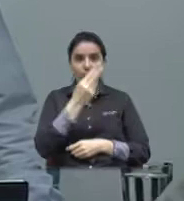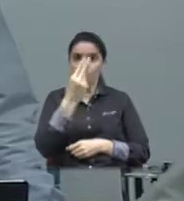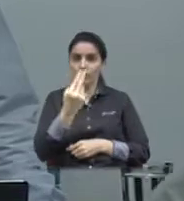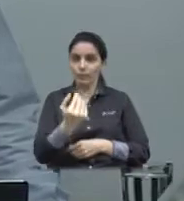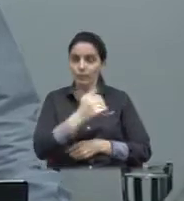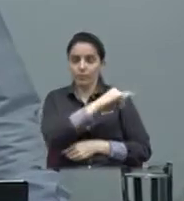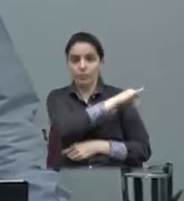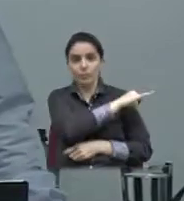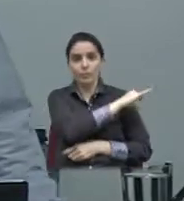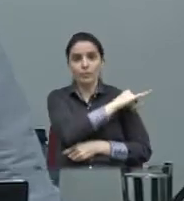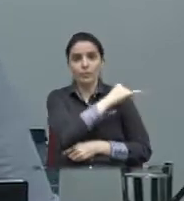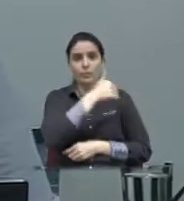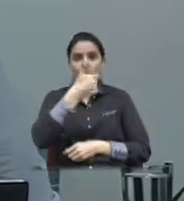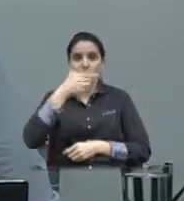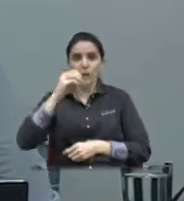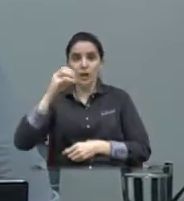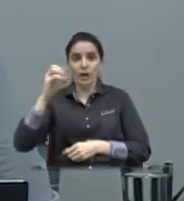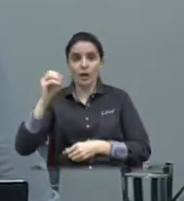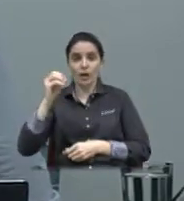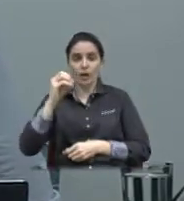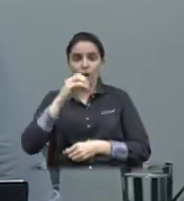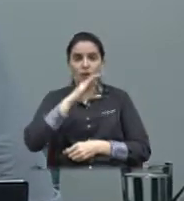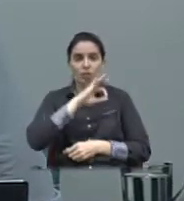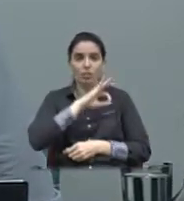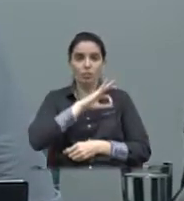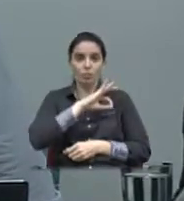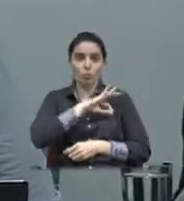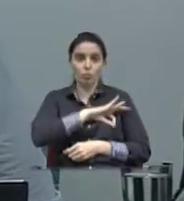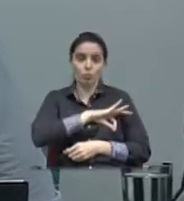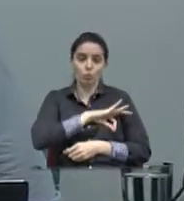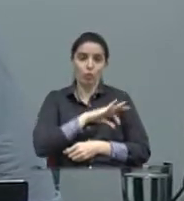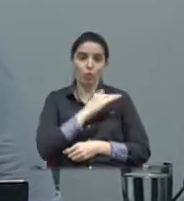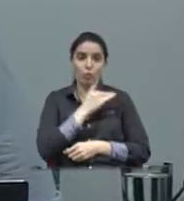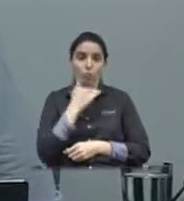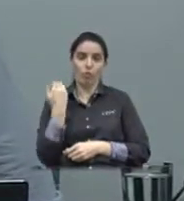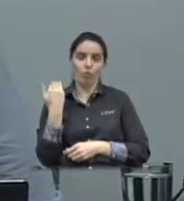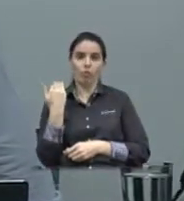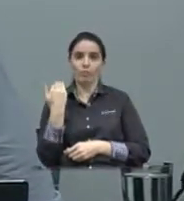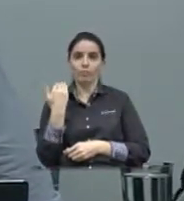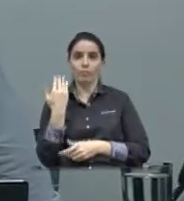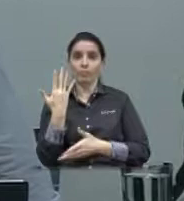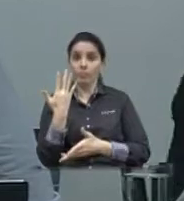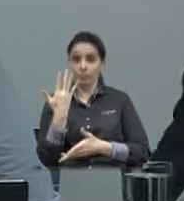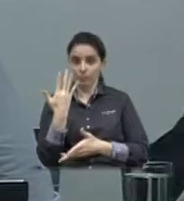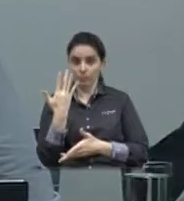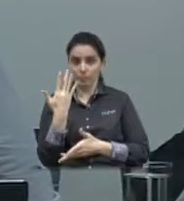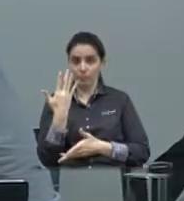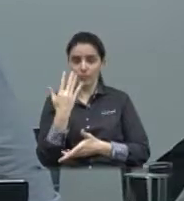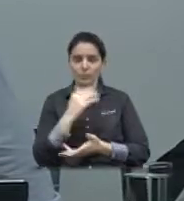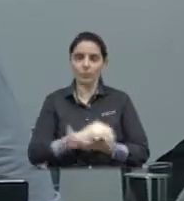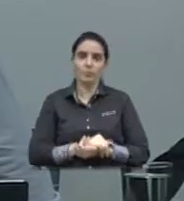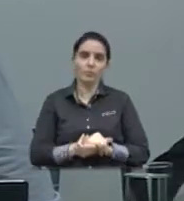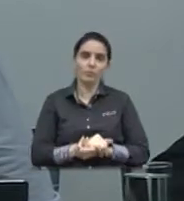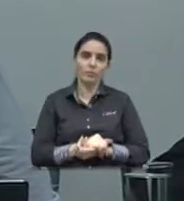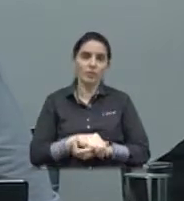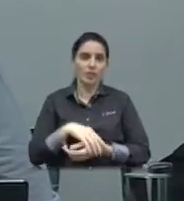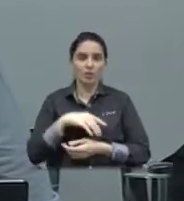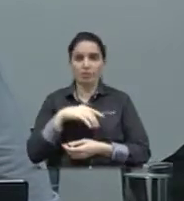100 policiais mortos, e parece que ninguém está preocupado. 100 policiais